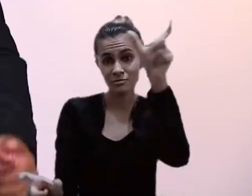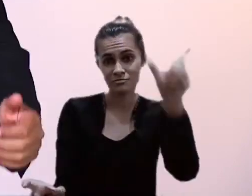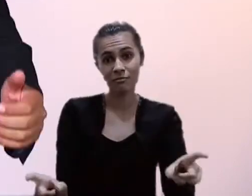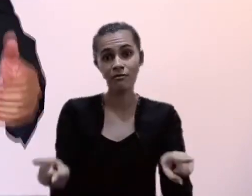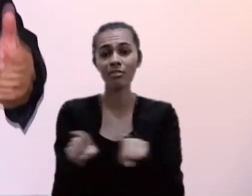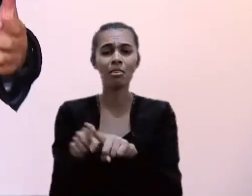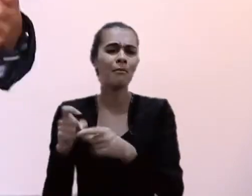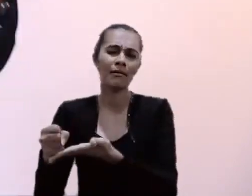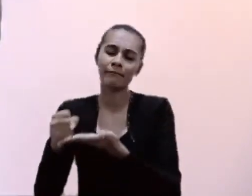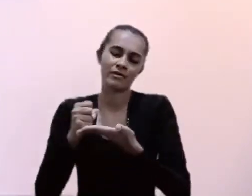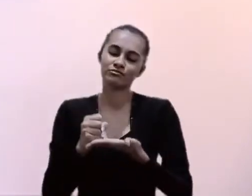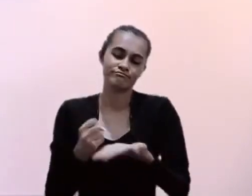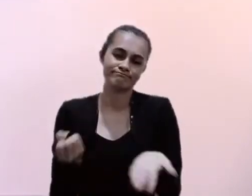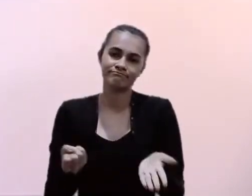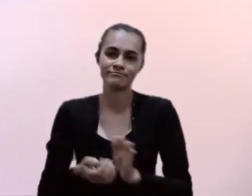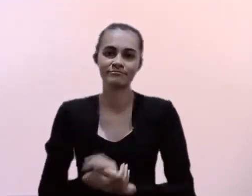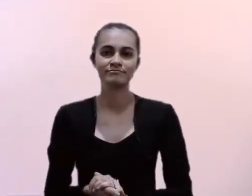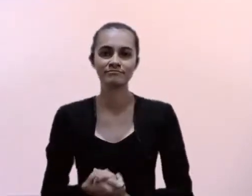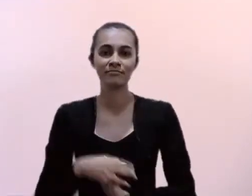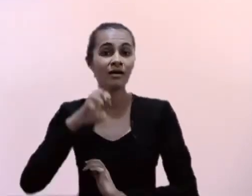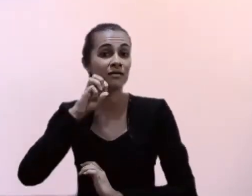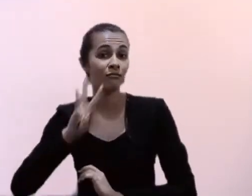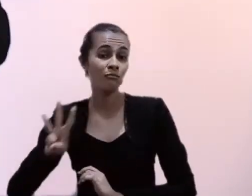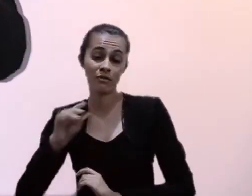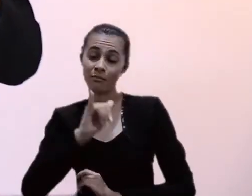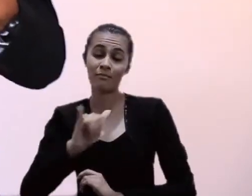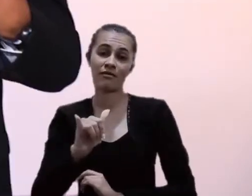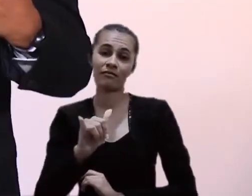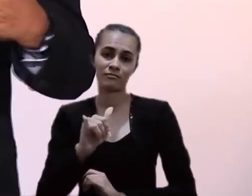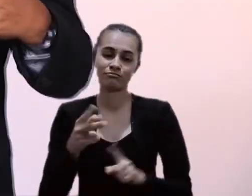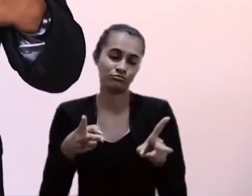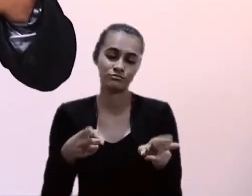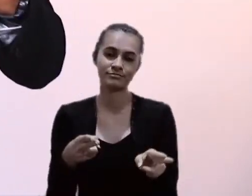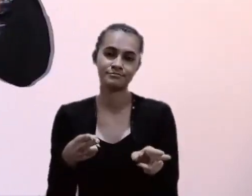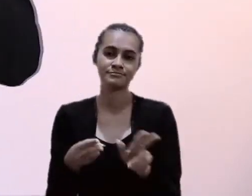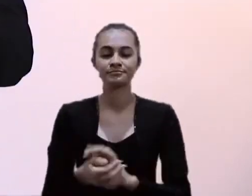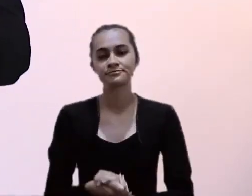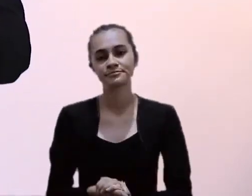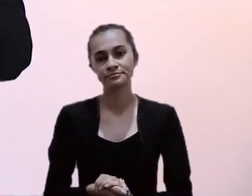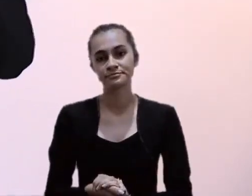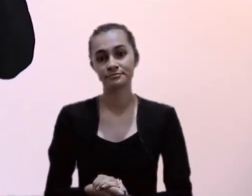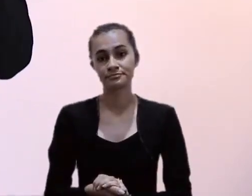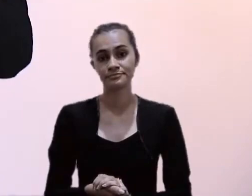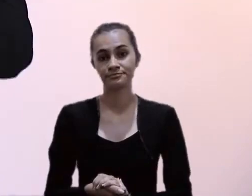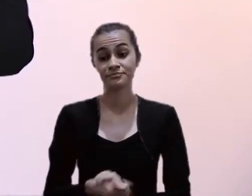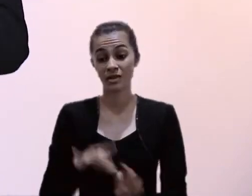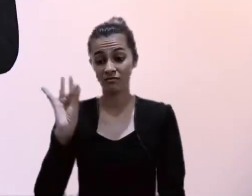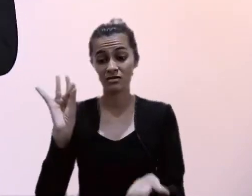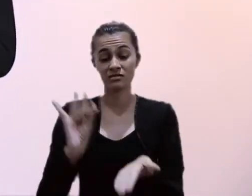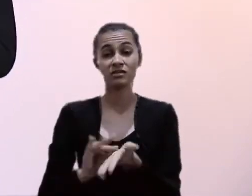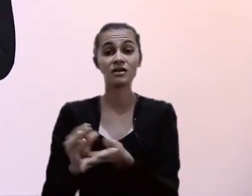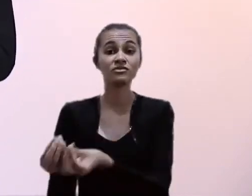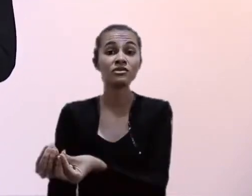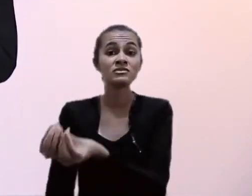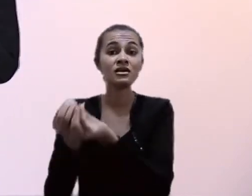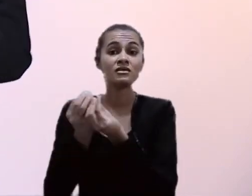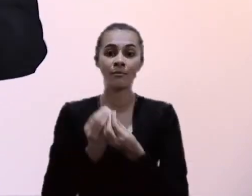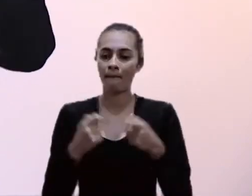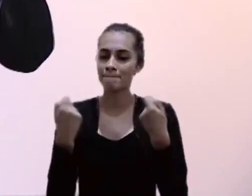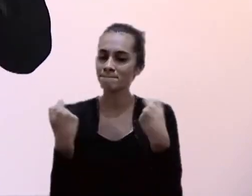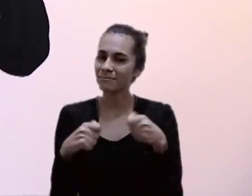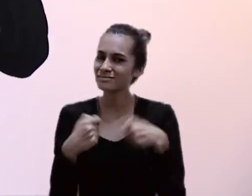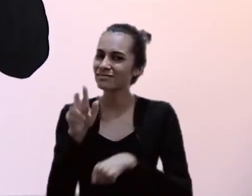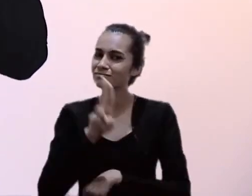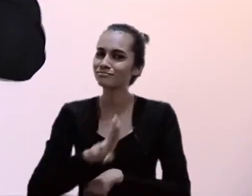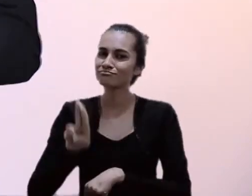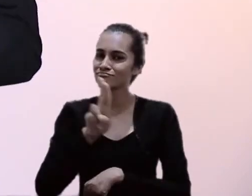está dizendo. A luz que nós recebemos deve ser usada para esclarecer o nosso próximo.